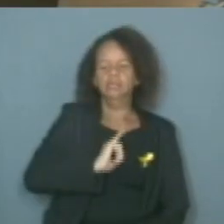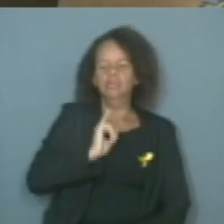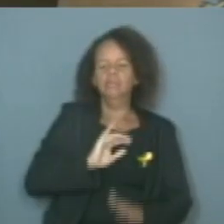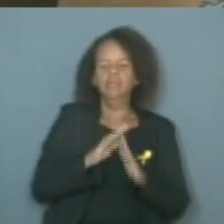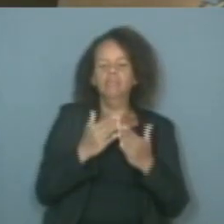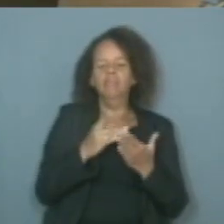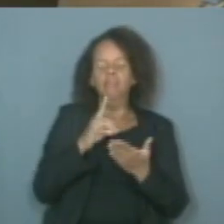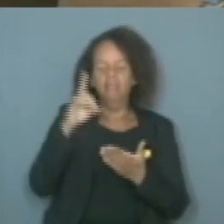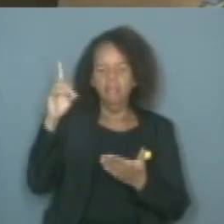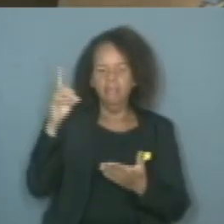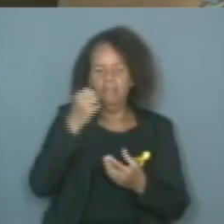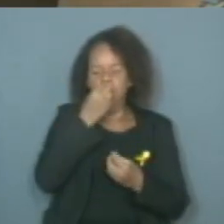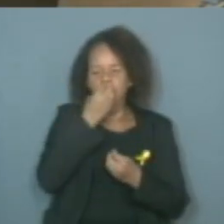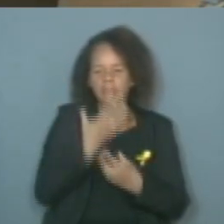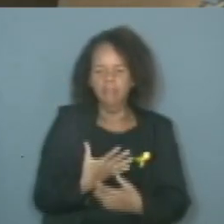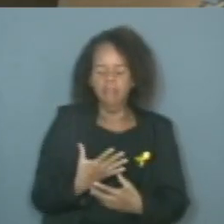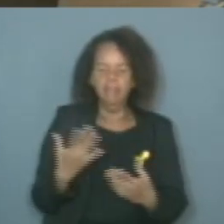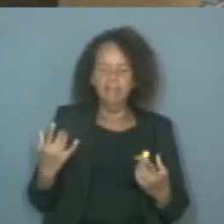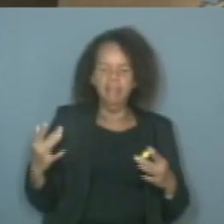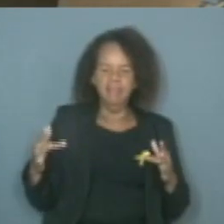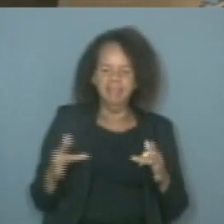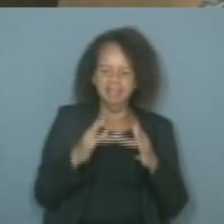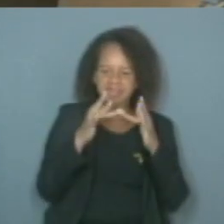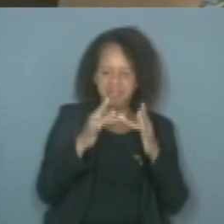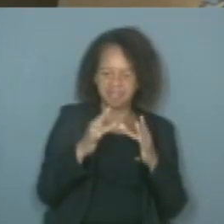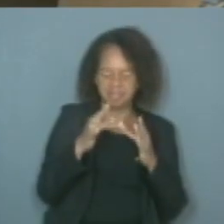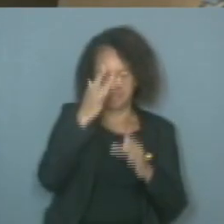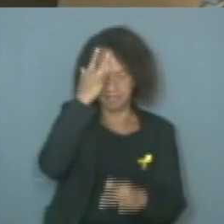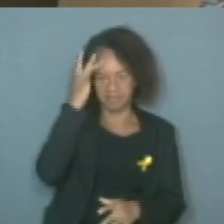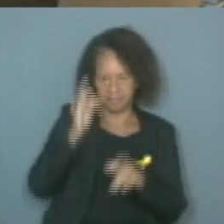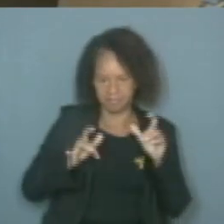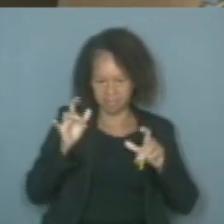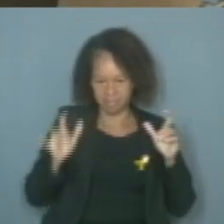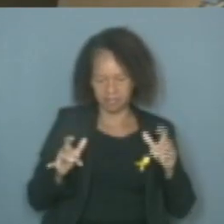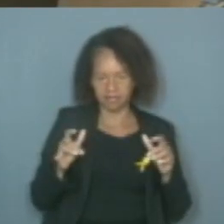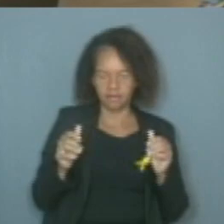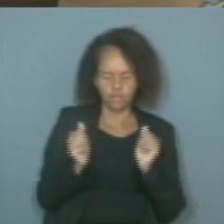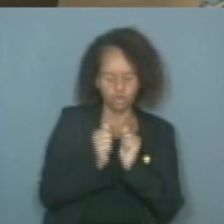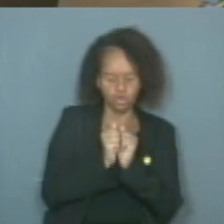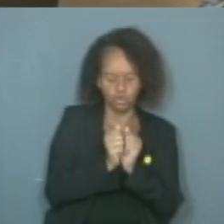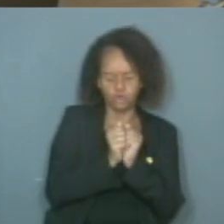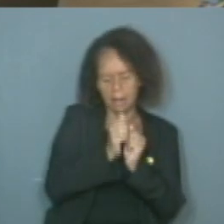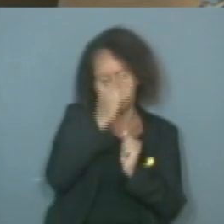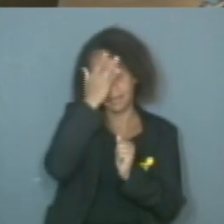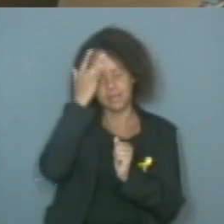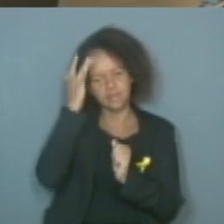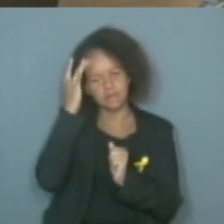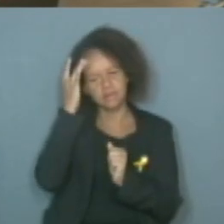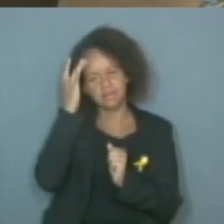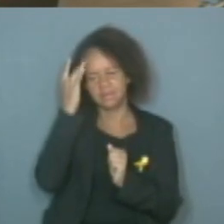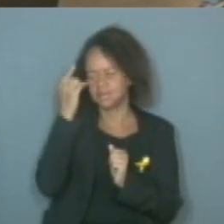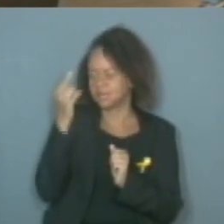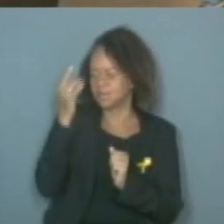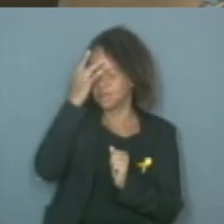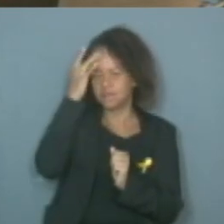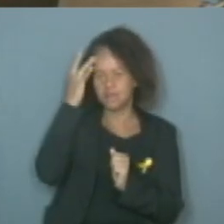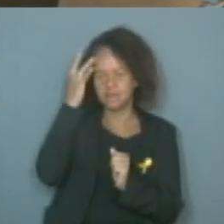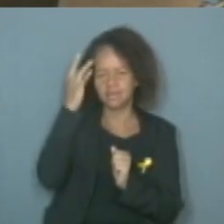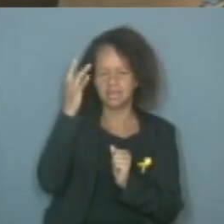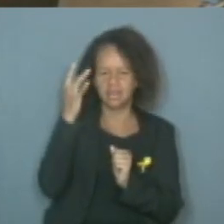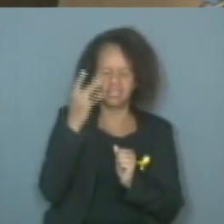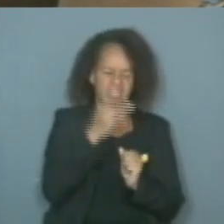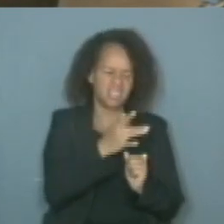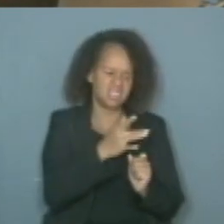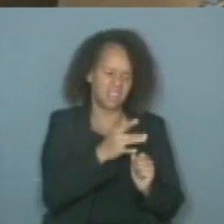faz o bem, a relação com as pessoas, a comunhão com as pessoas, e as pessoas que deixam de estar ali